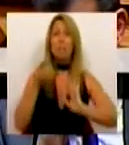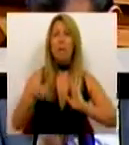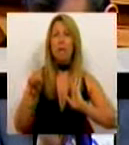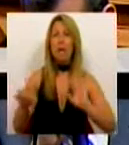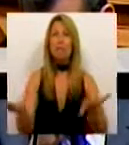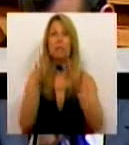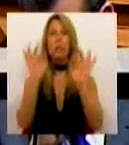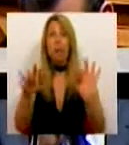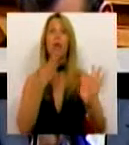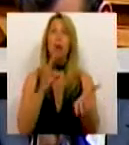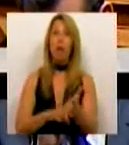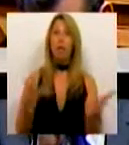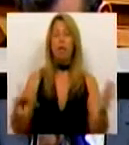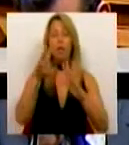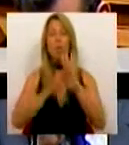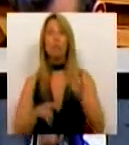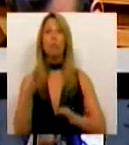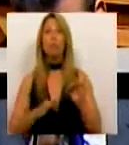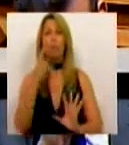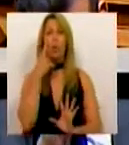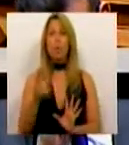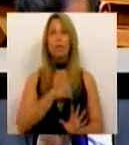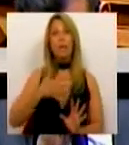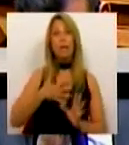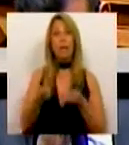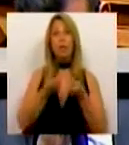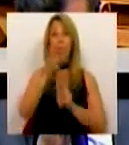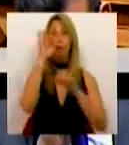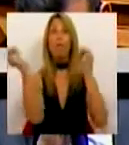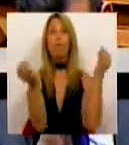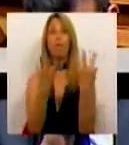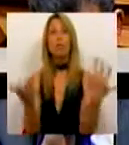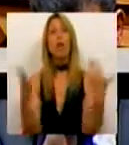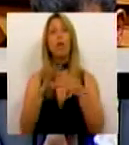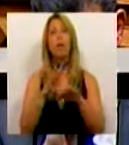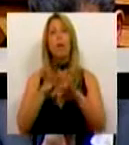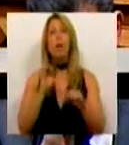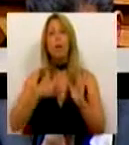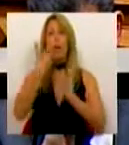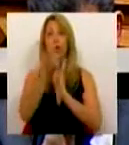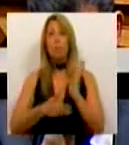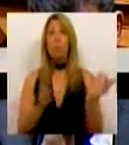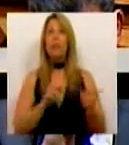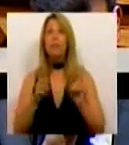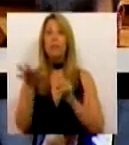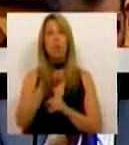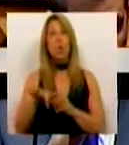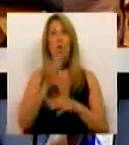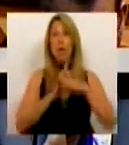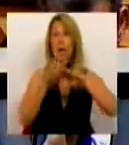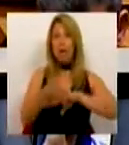de reconhecimento das entidades de gestão florestal, conjuntamente com o diploma de alteração das zonas de